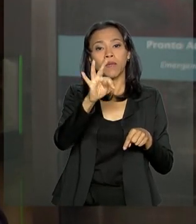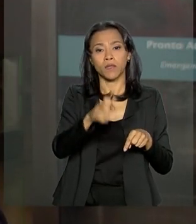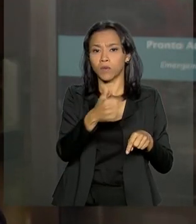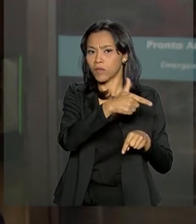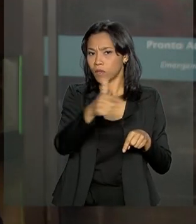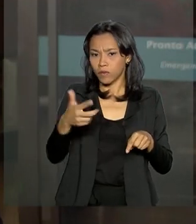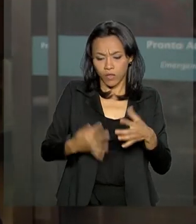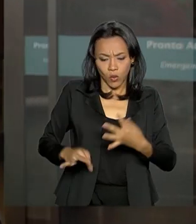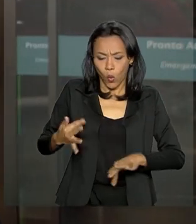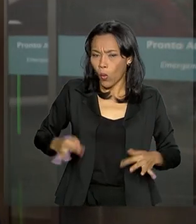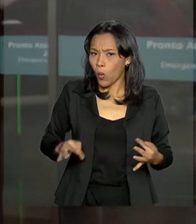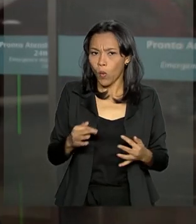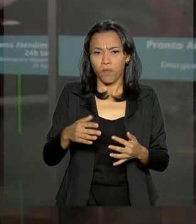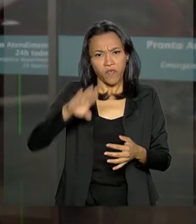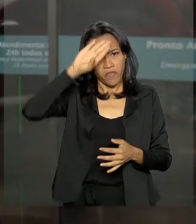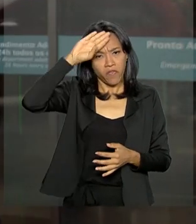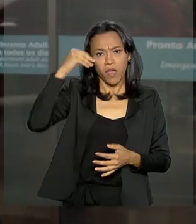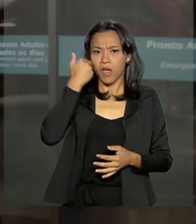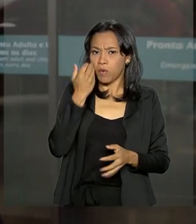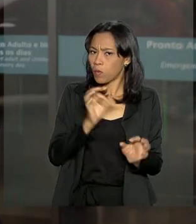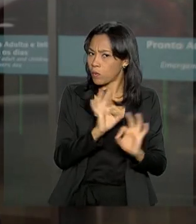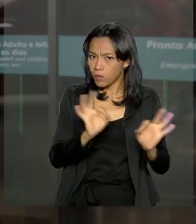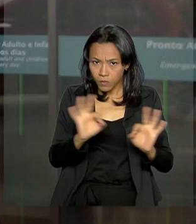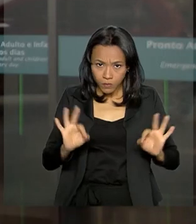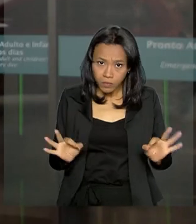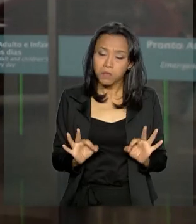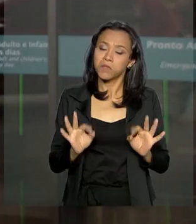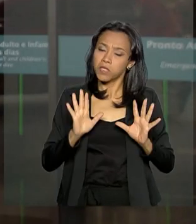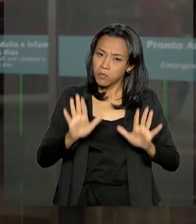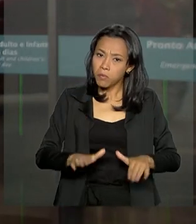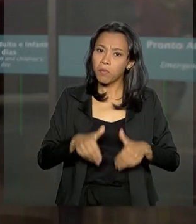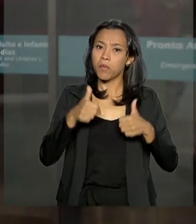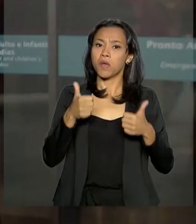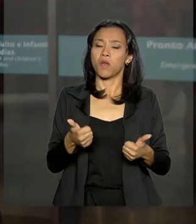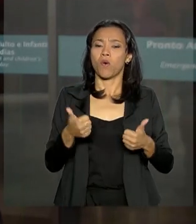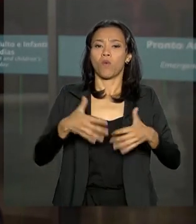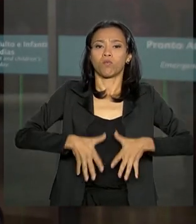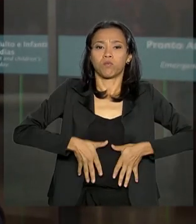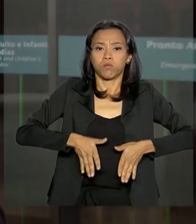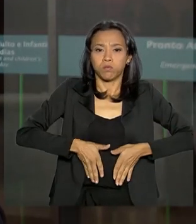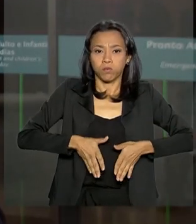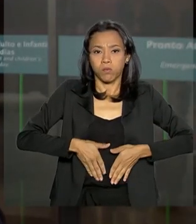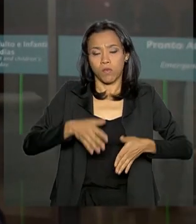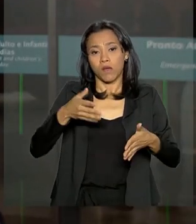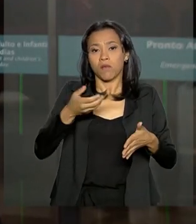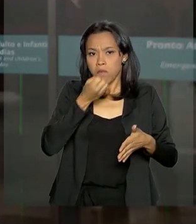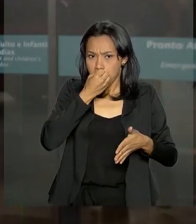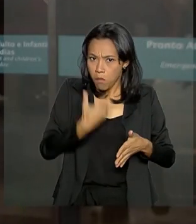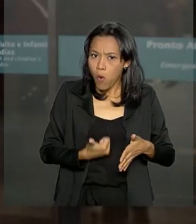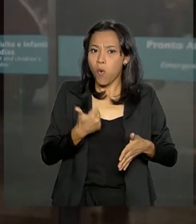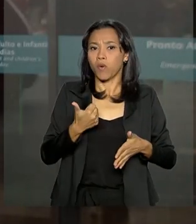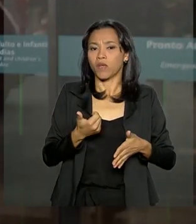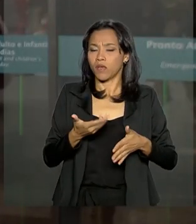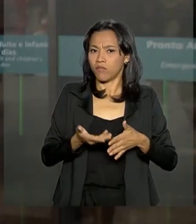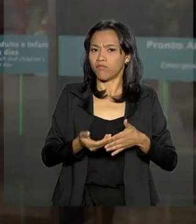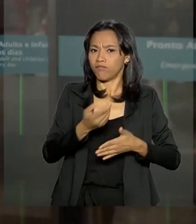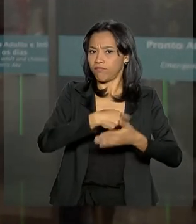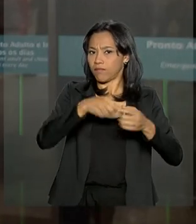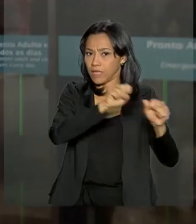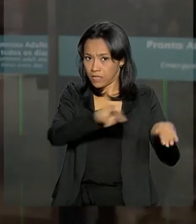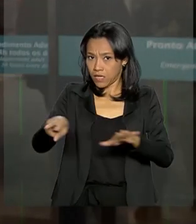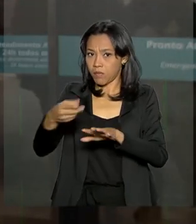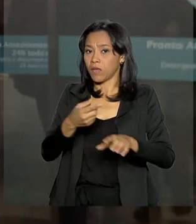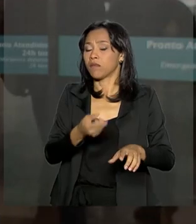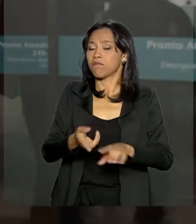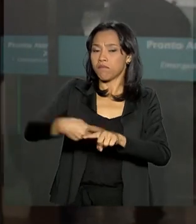febre e com melhora significativa no quadro pulmonar, que chegou a registrar uma pneumonia ao longo da